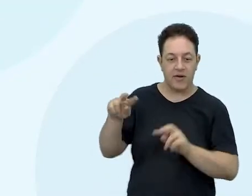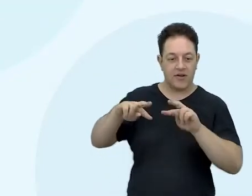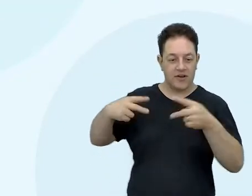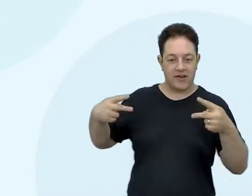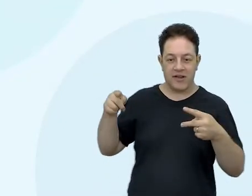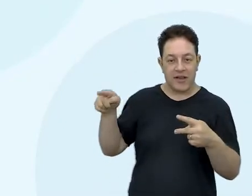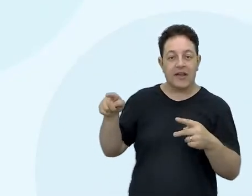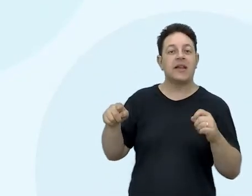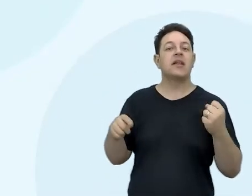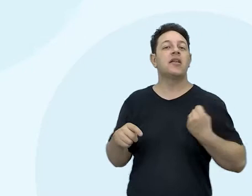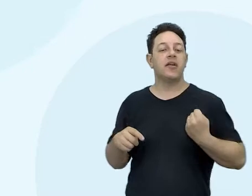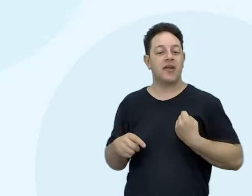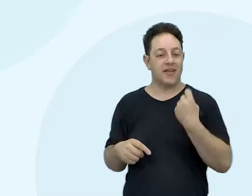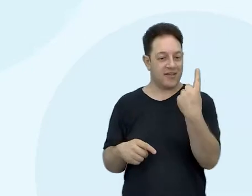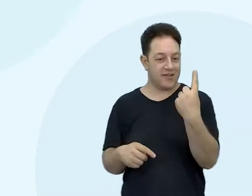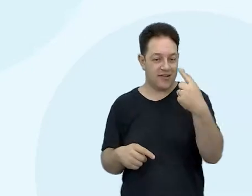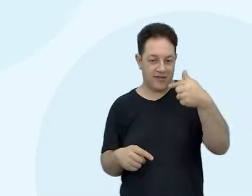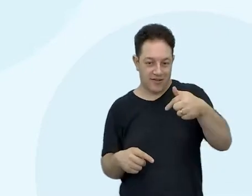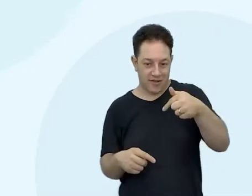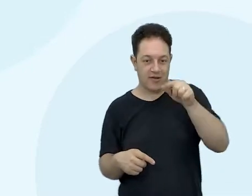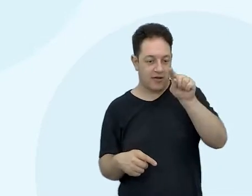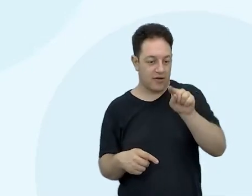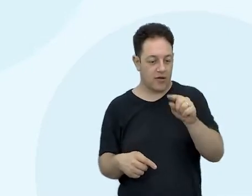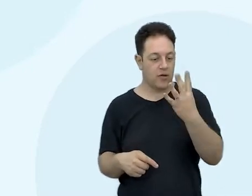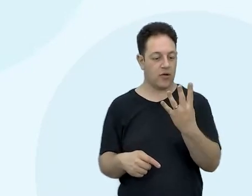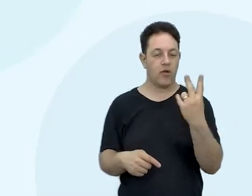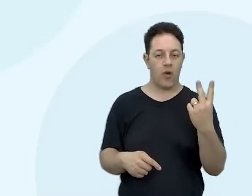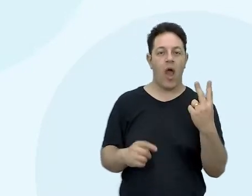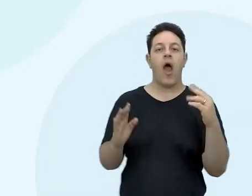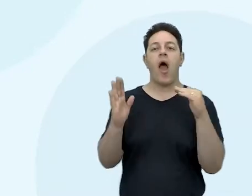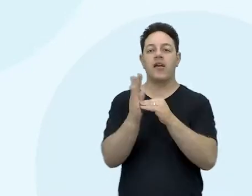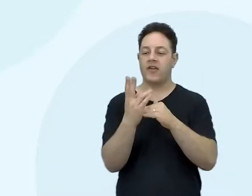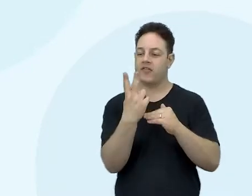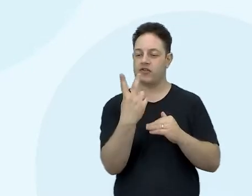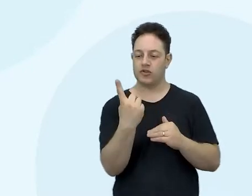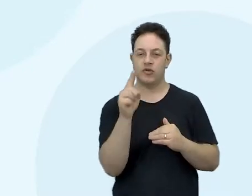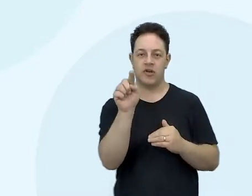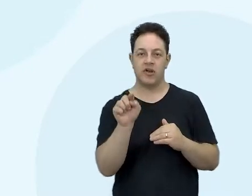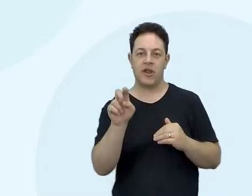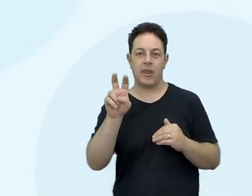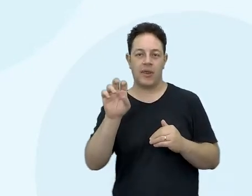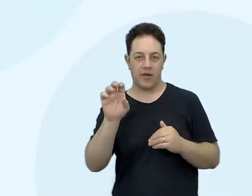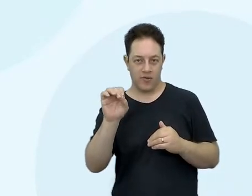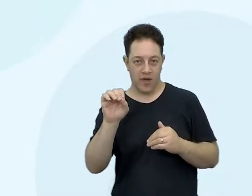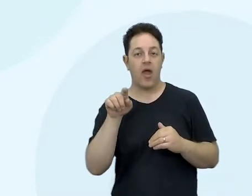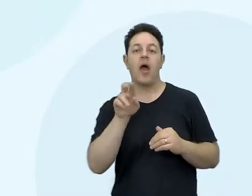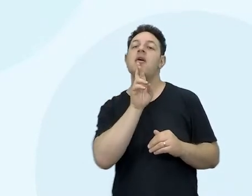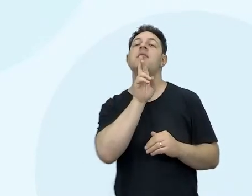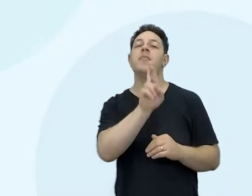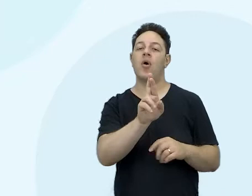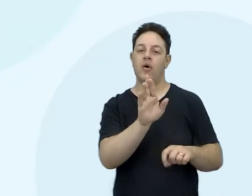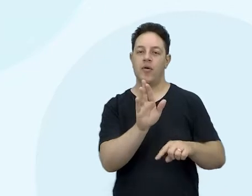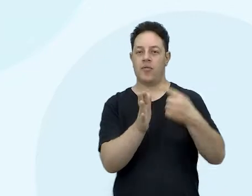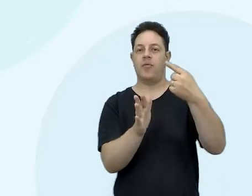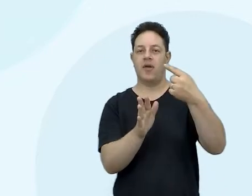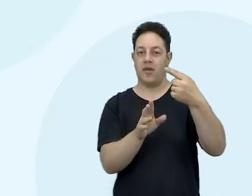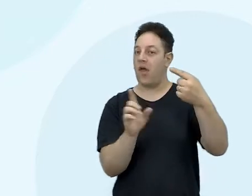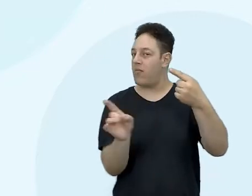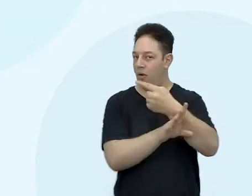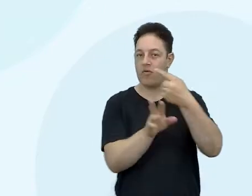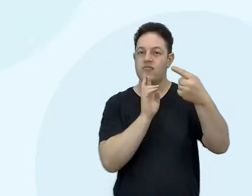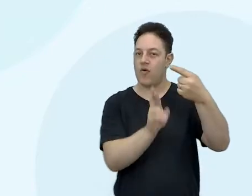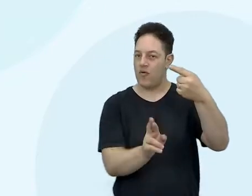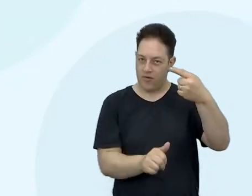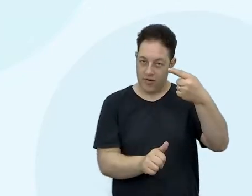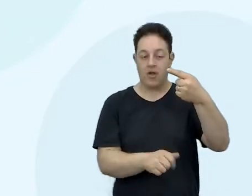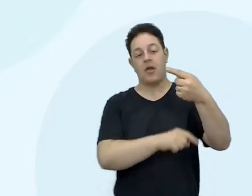no trecho do 17 minutos e 42 até o 21:50, um dos especialistas responde a primeira pergunta, né? E depois,